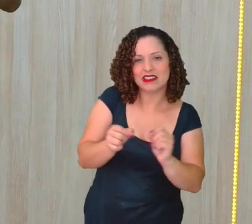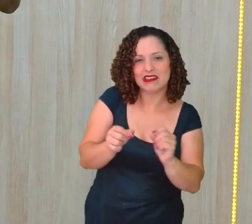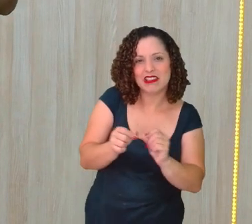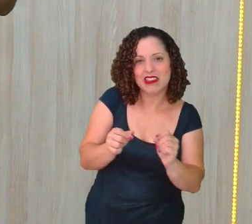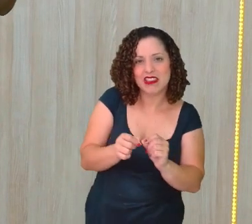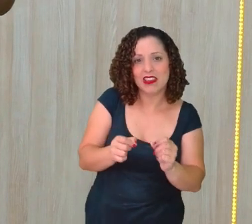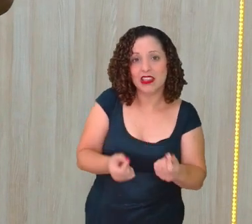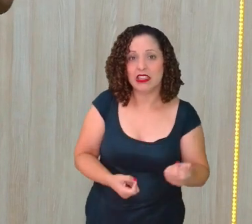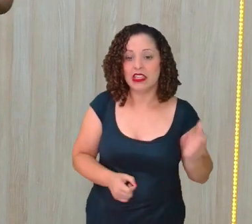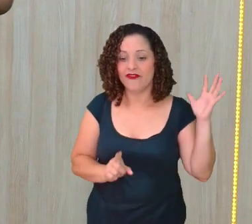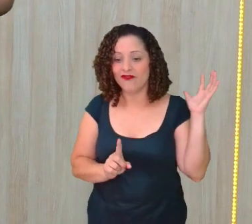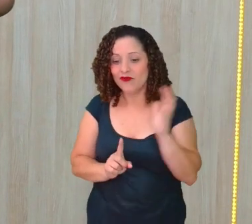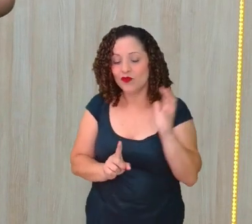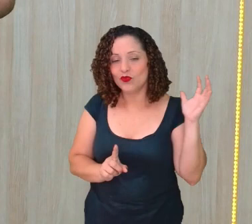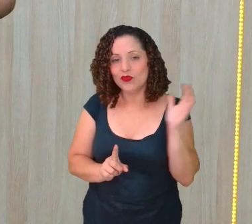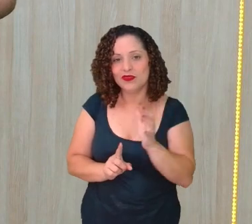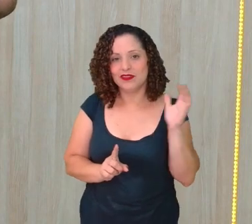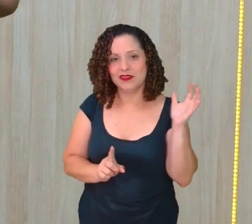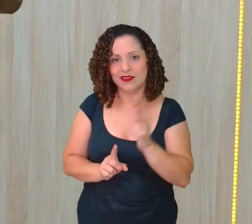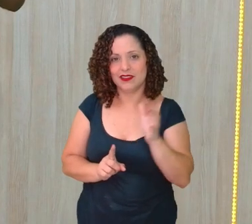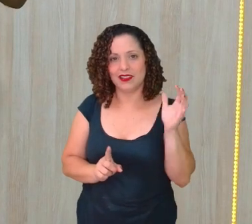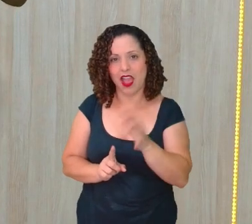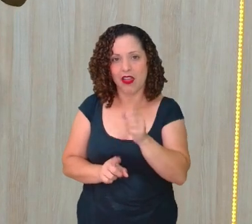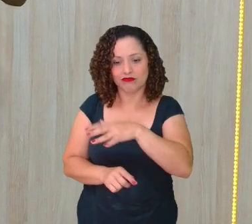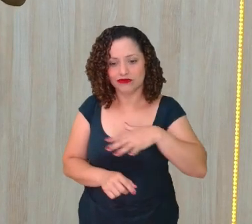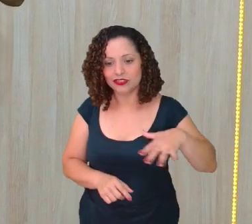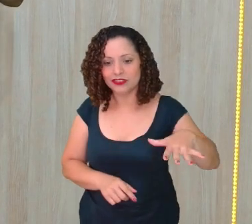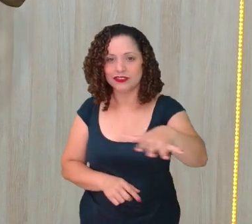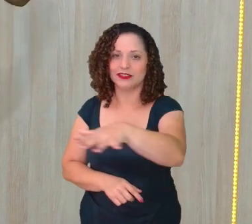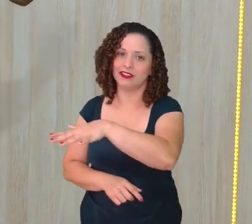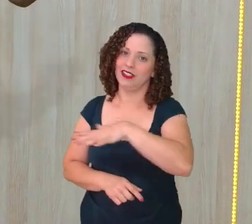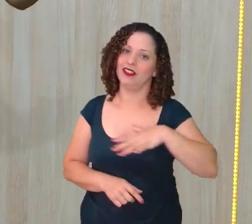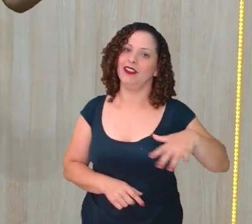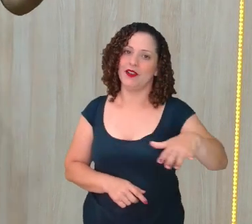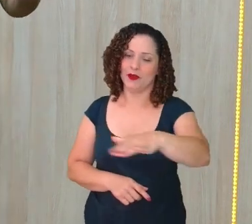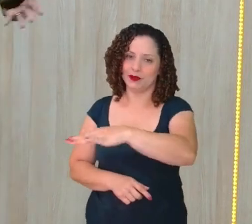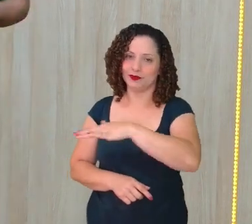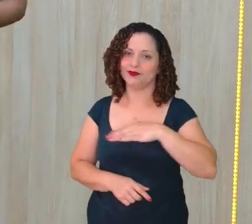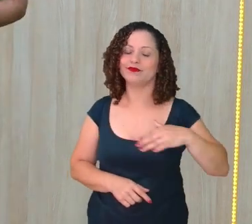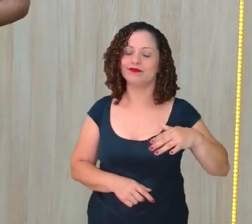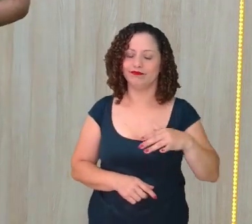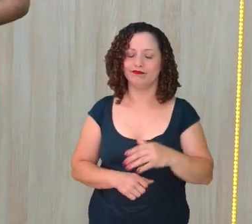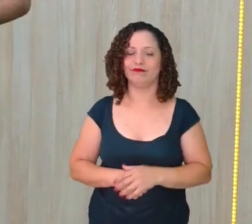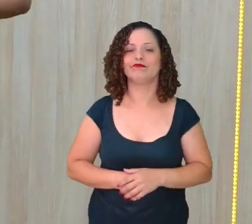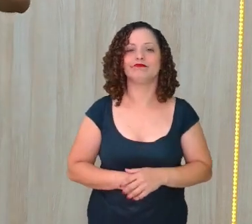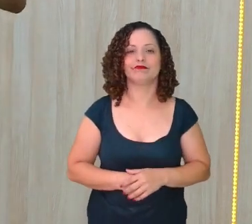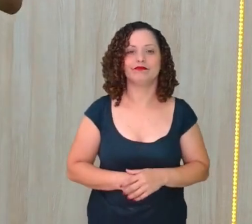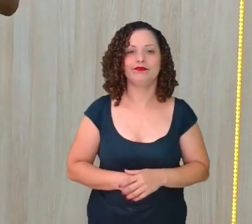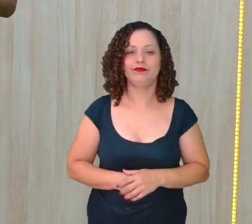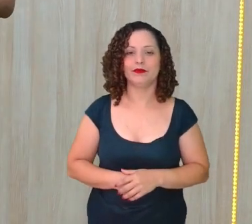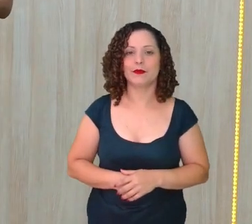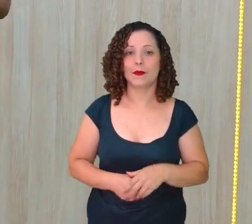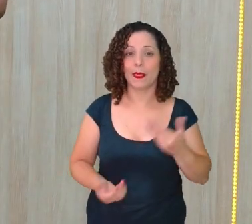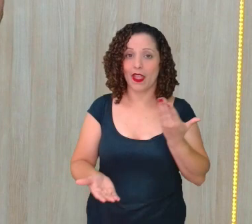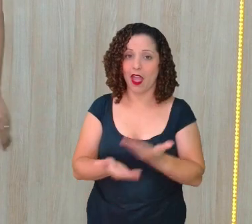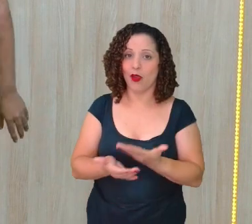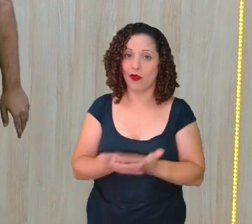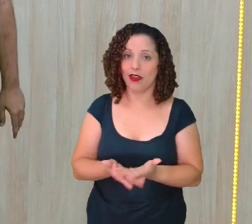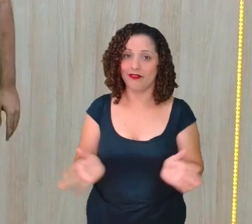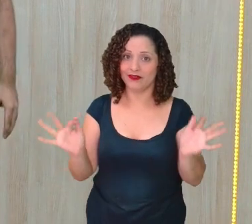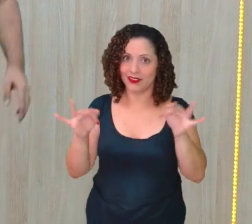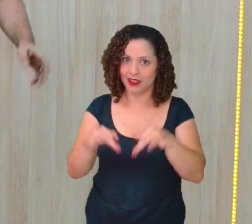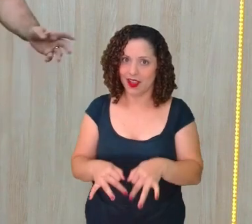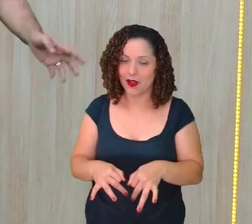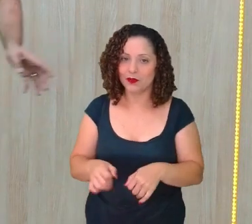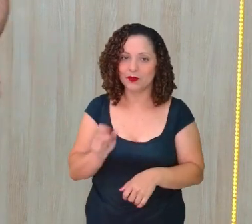dar impactos tanto locais como também numa questão mais ampla. Nossa aula está chegando no